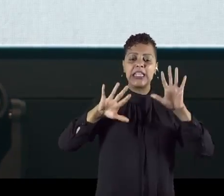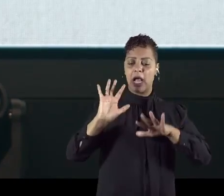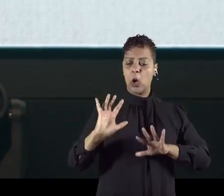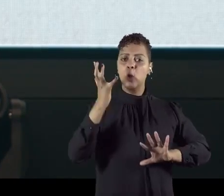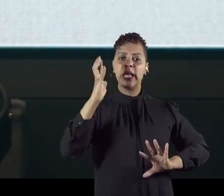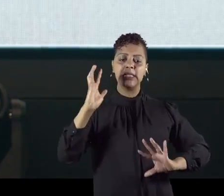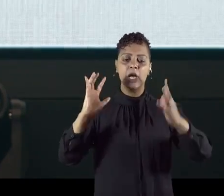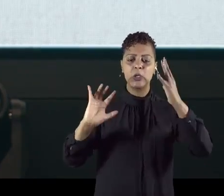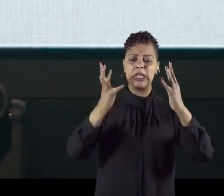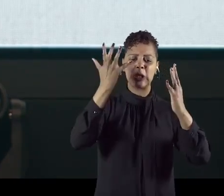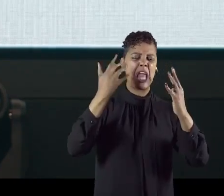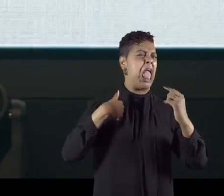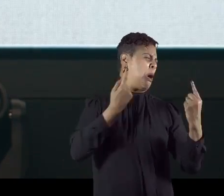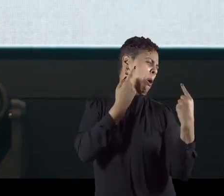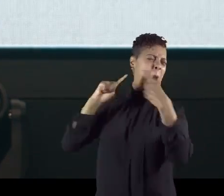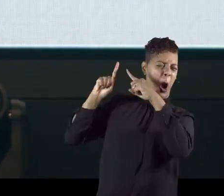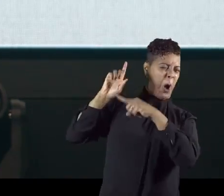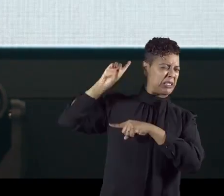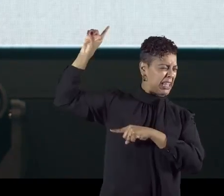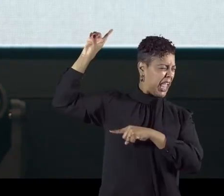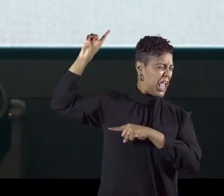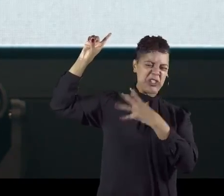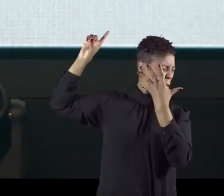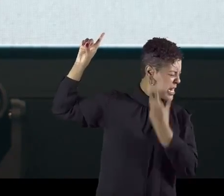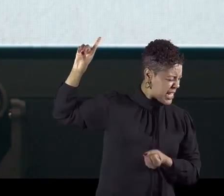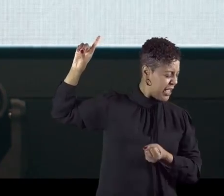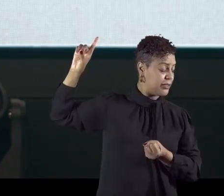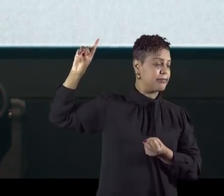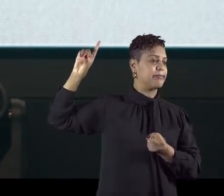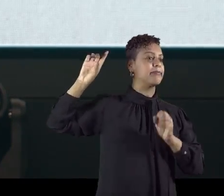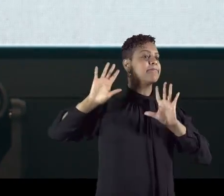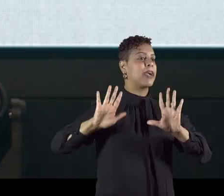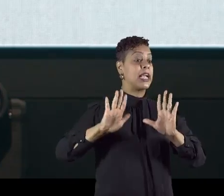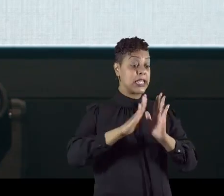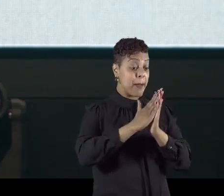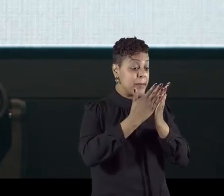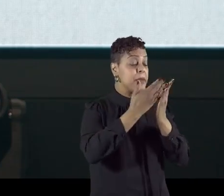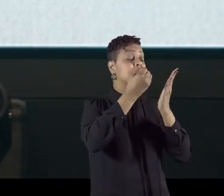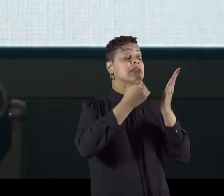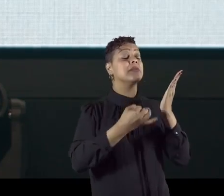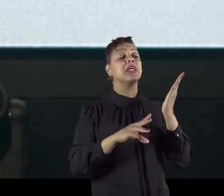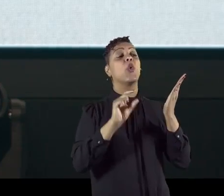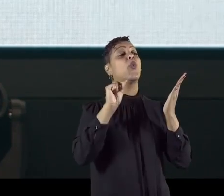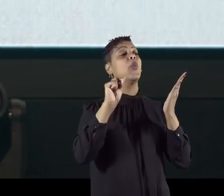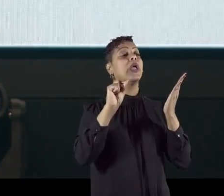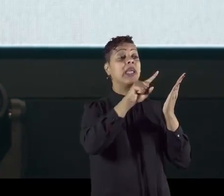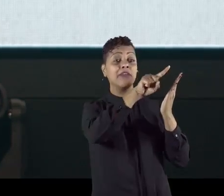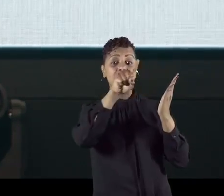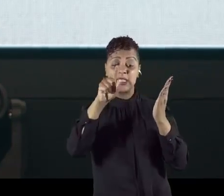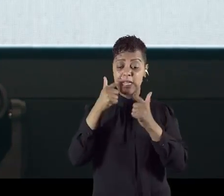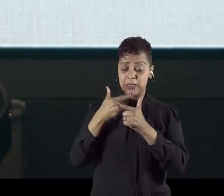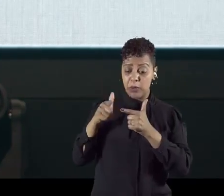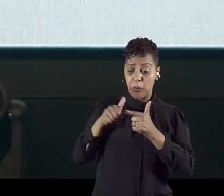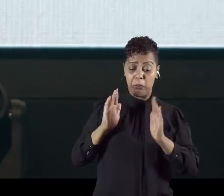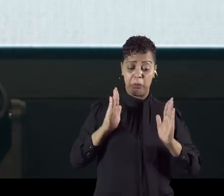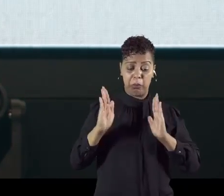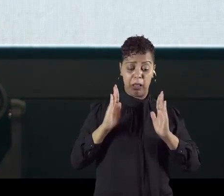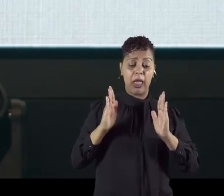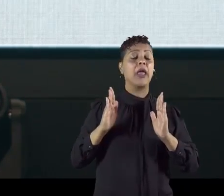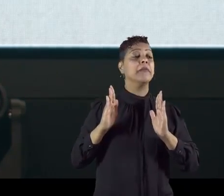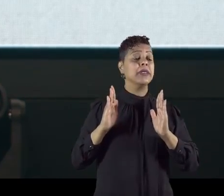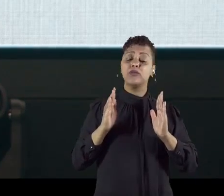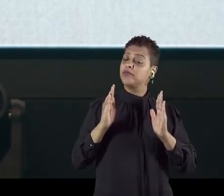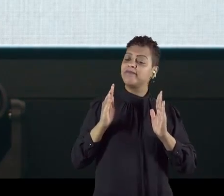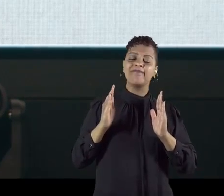espere não se volte contra Deus porque aplica disse que a leve é momentânea tribulação não há